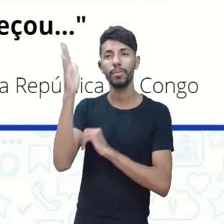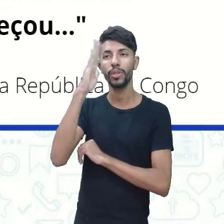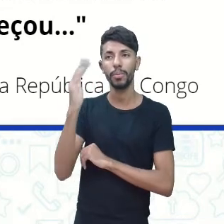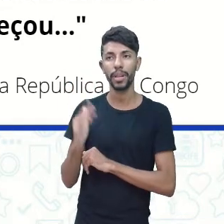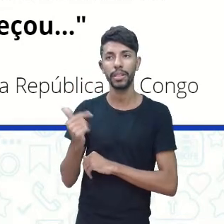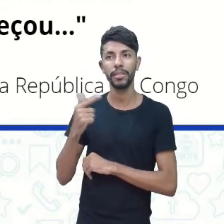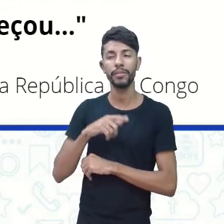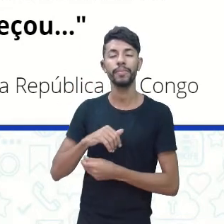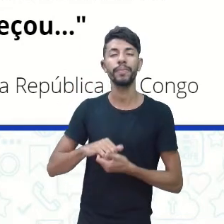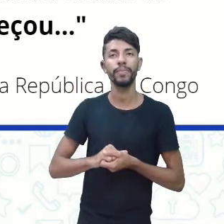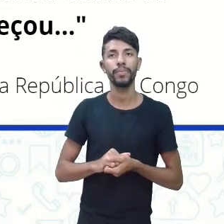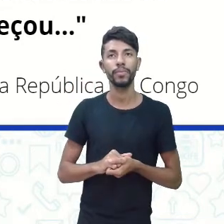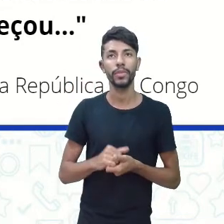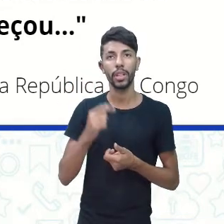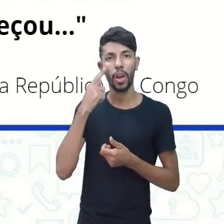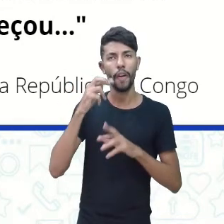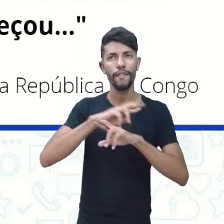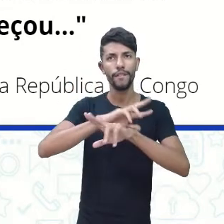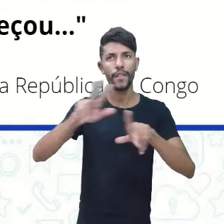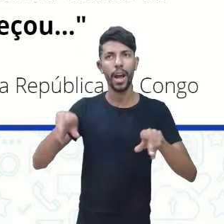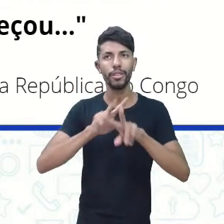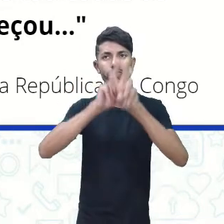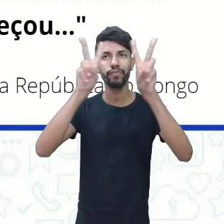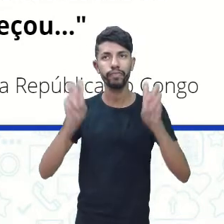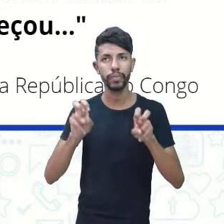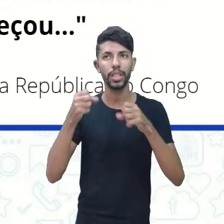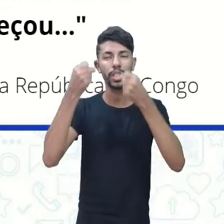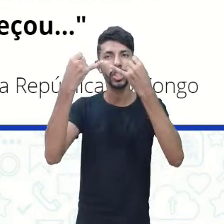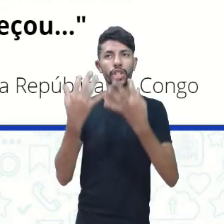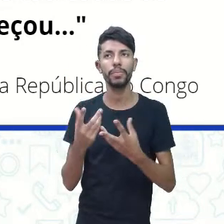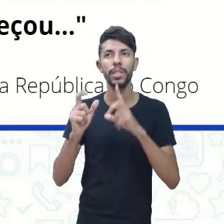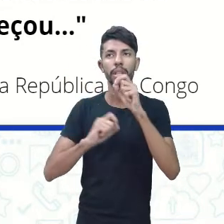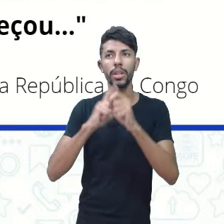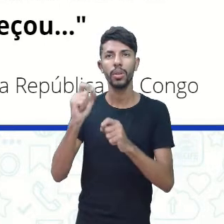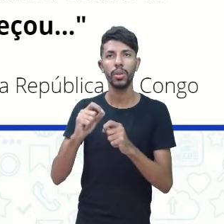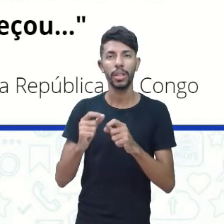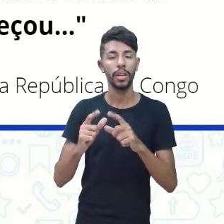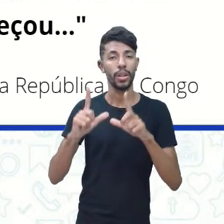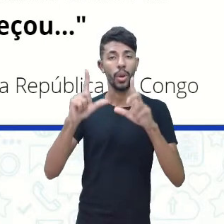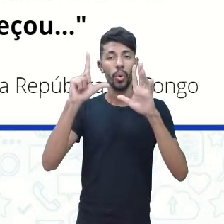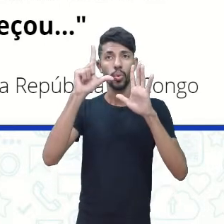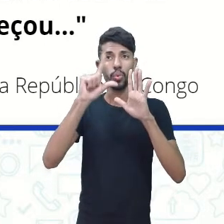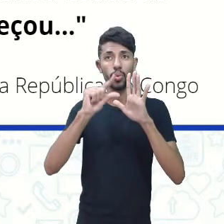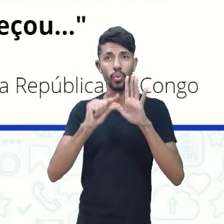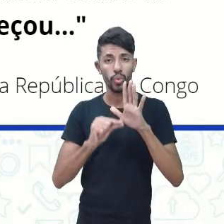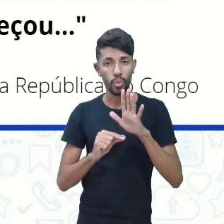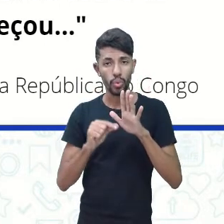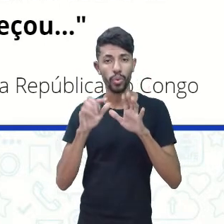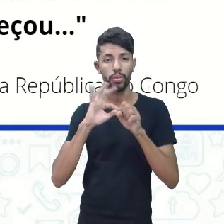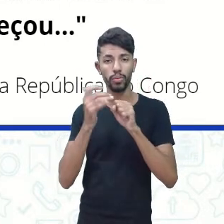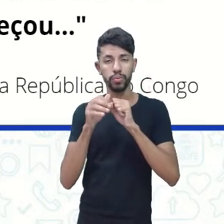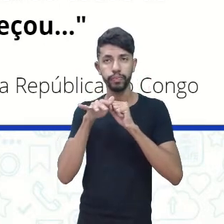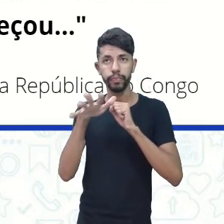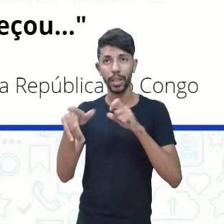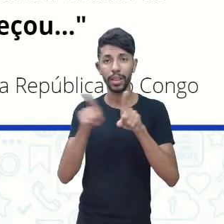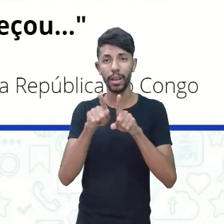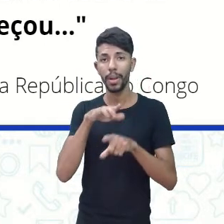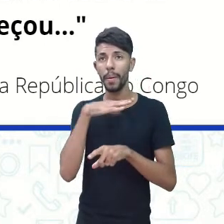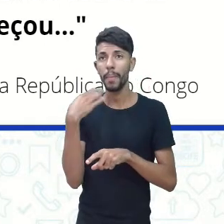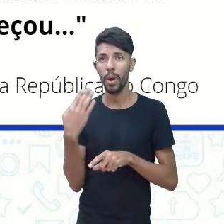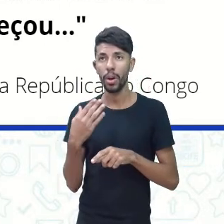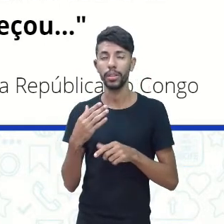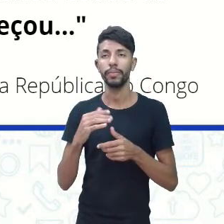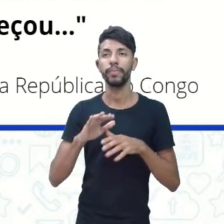ela vai nos dizer, ó. Vários são os motivos que explicam esta baixa transmissão e número de mortos.